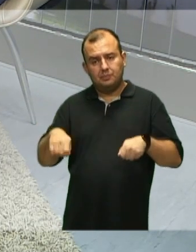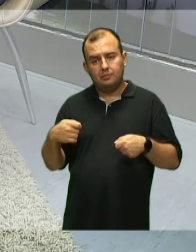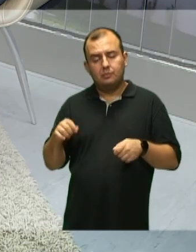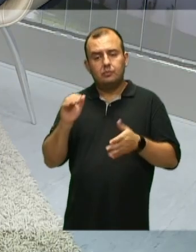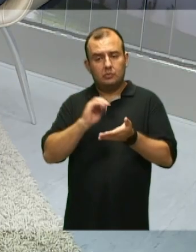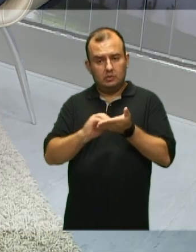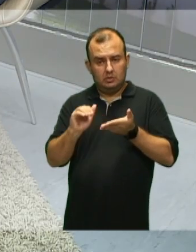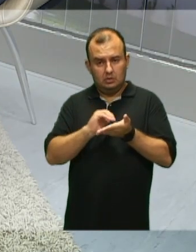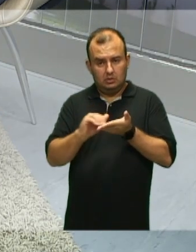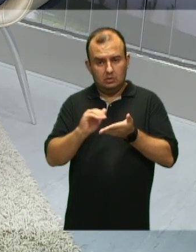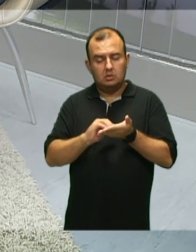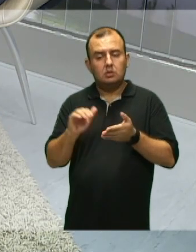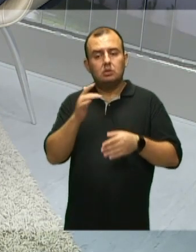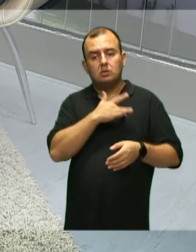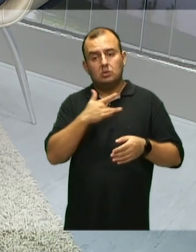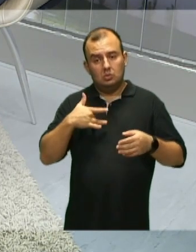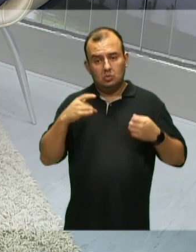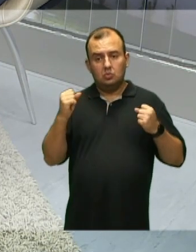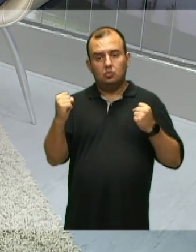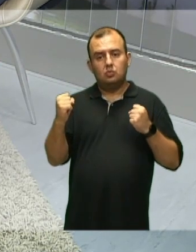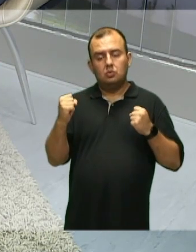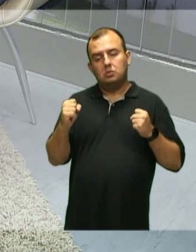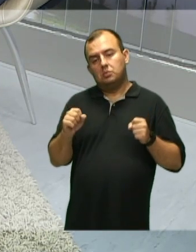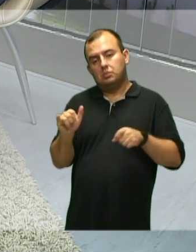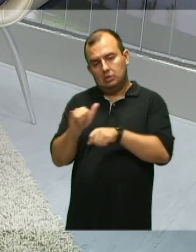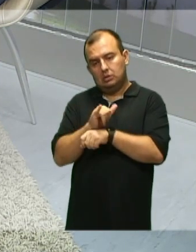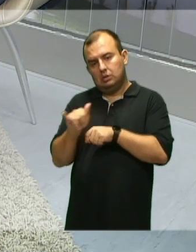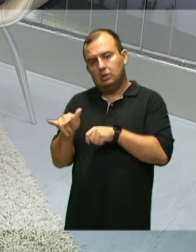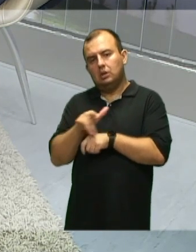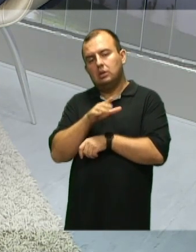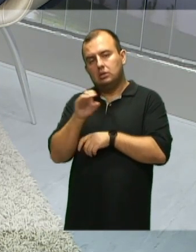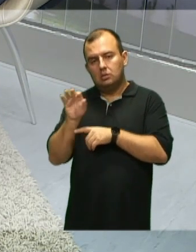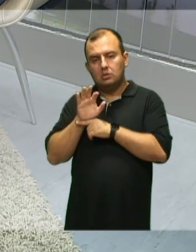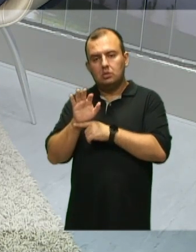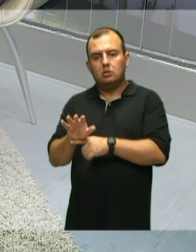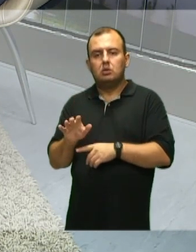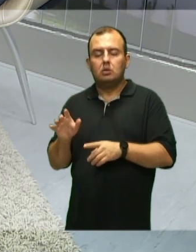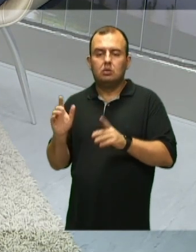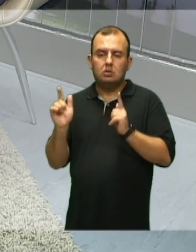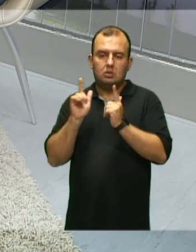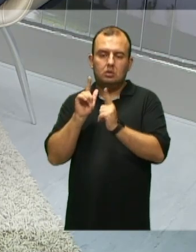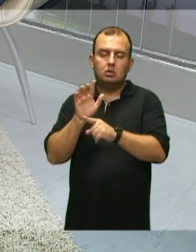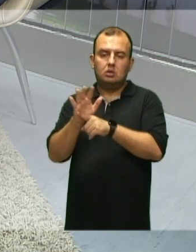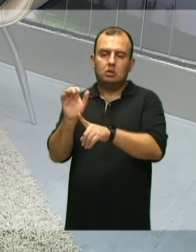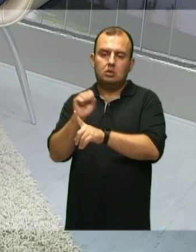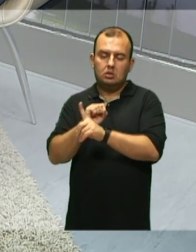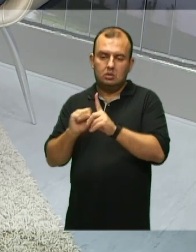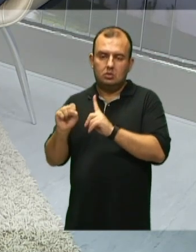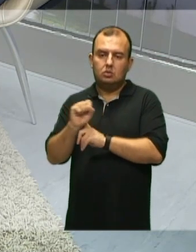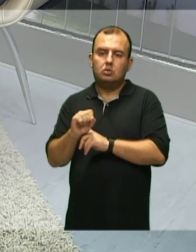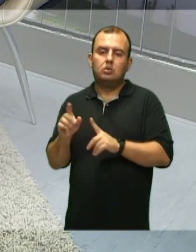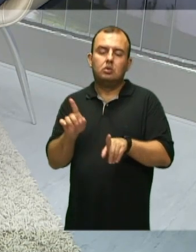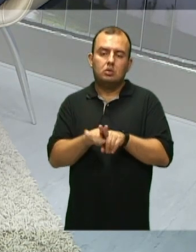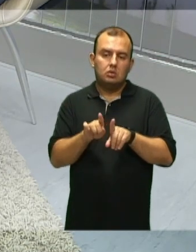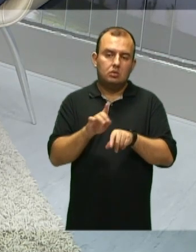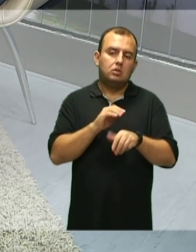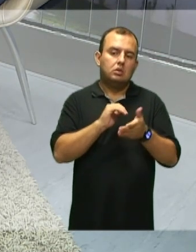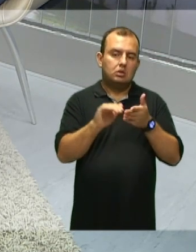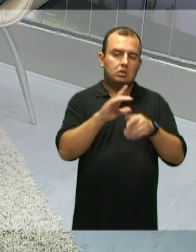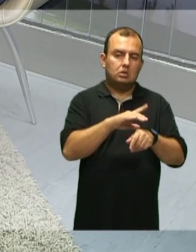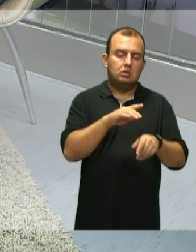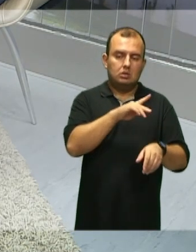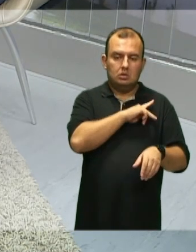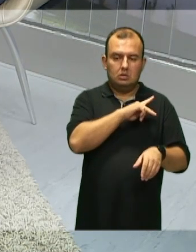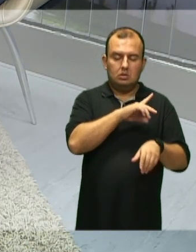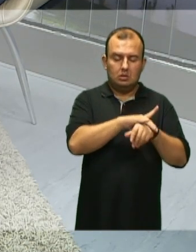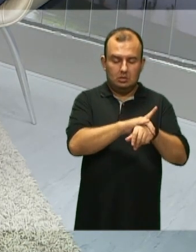secretaria de saúde forte né para poder agir nessa questão depois Secretaria de Assistência Social e a questão da Secretaria de Segurança Pública né porque